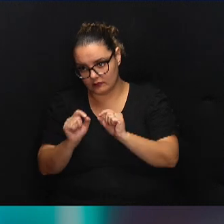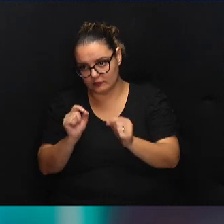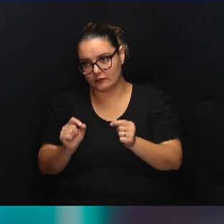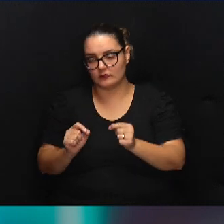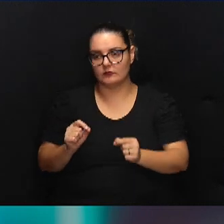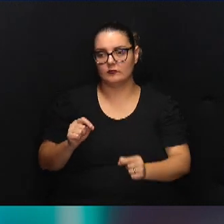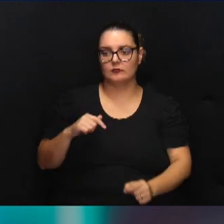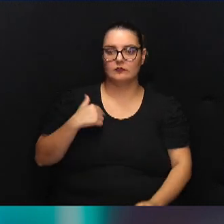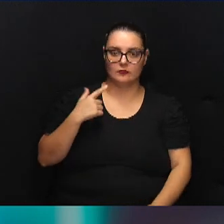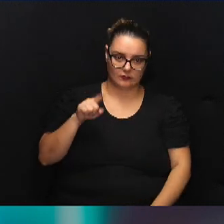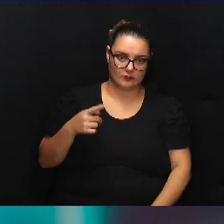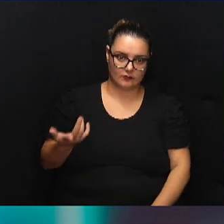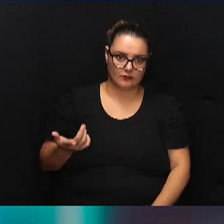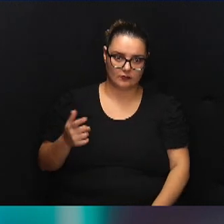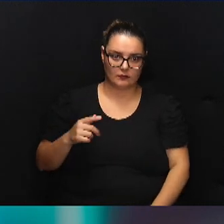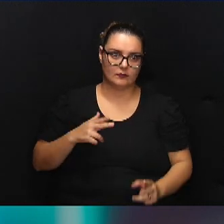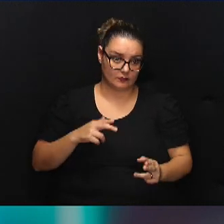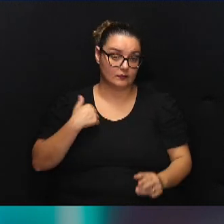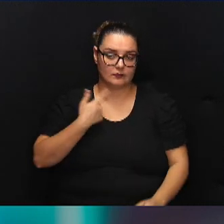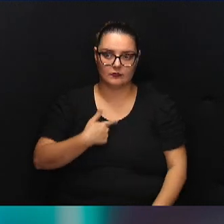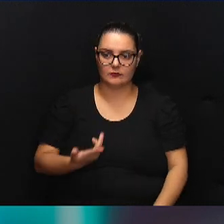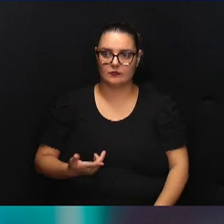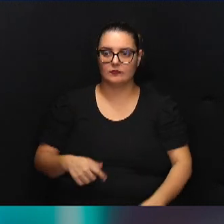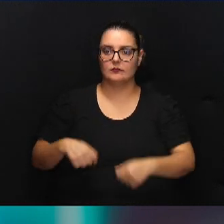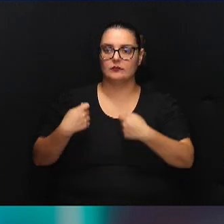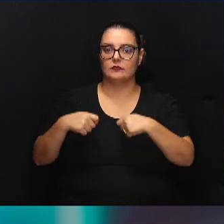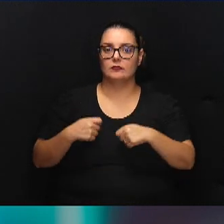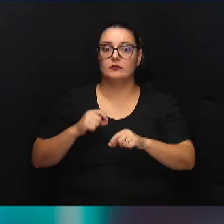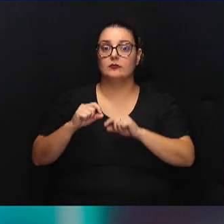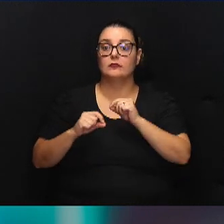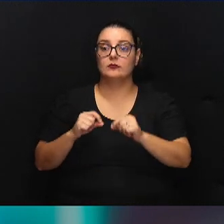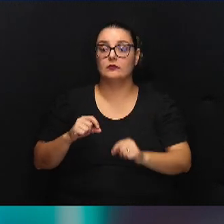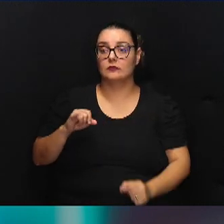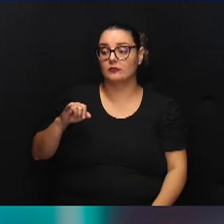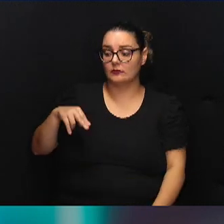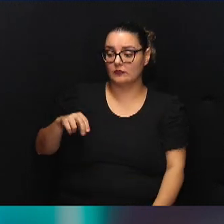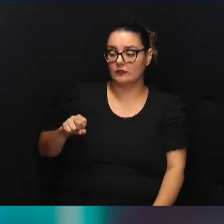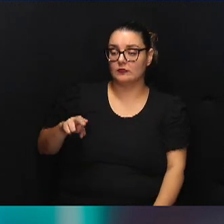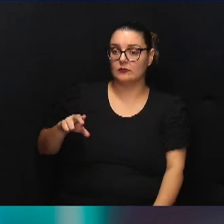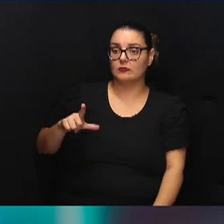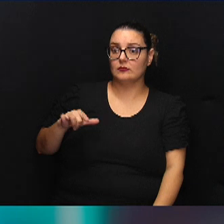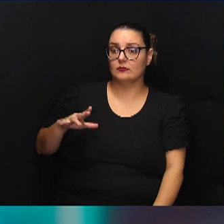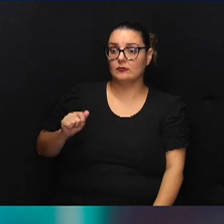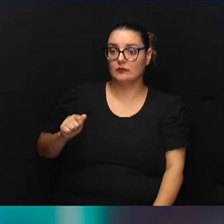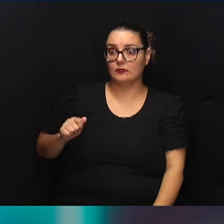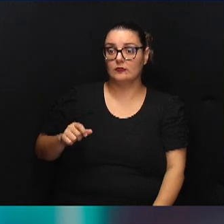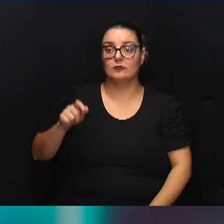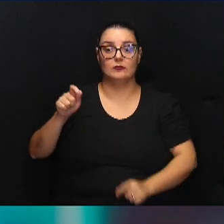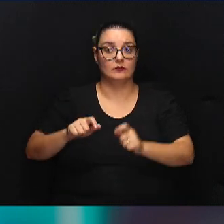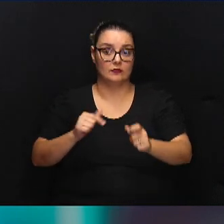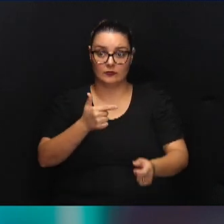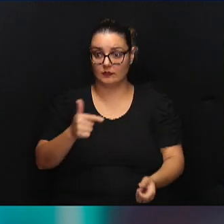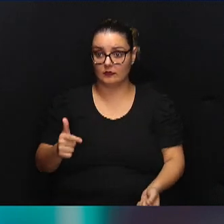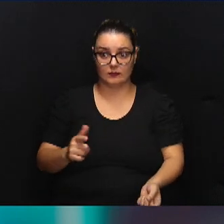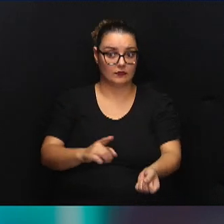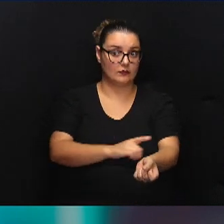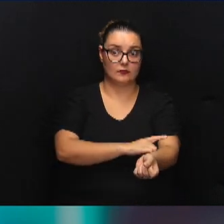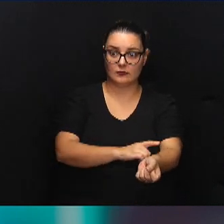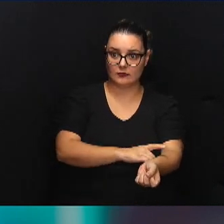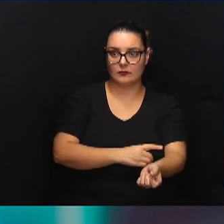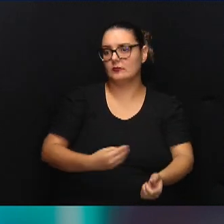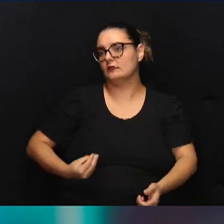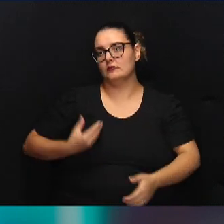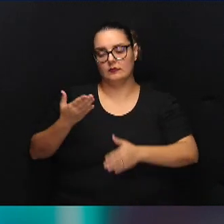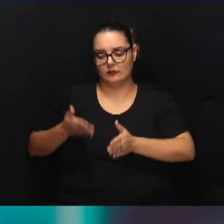gente. E aí, para isso, eu preciso fazer o uso de insulina, né? Que uma pessoa sem diabetes, ela vive a vida dela